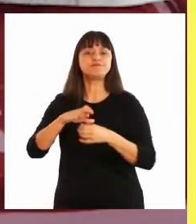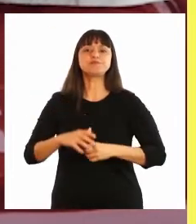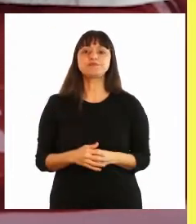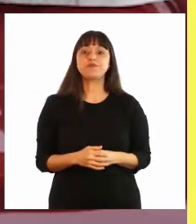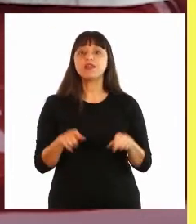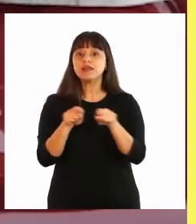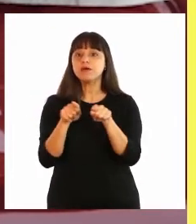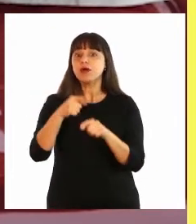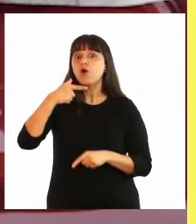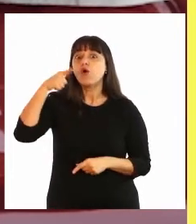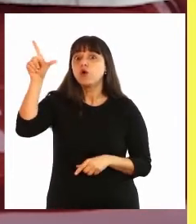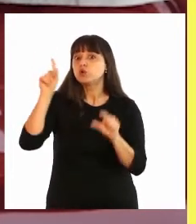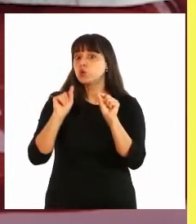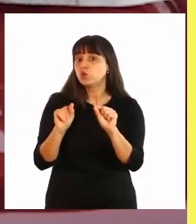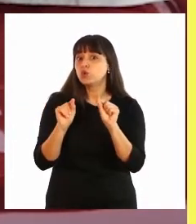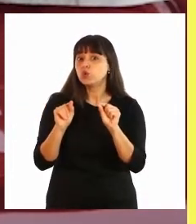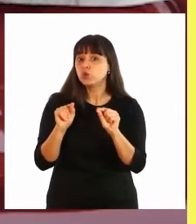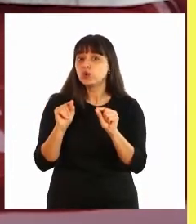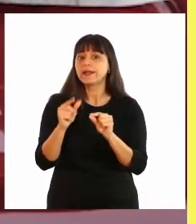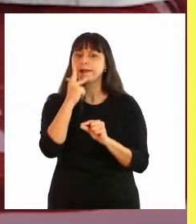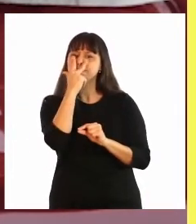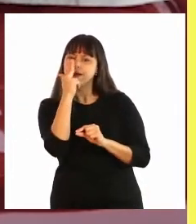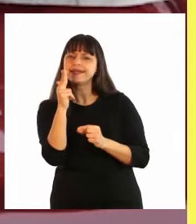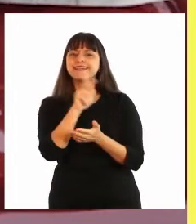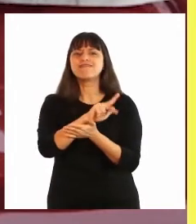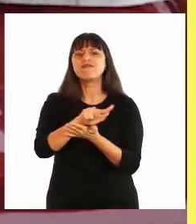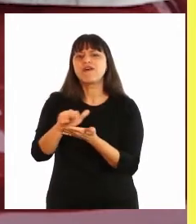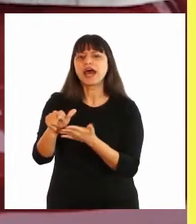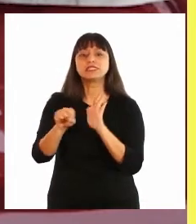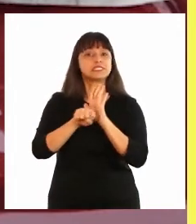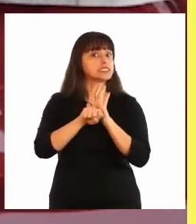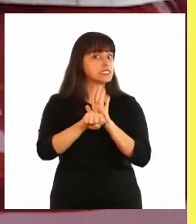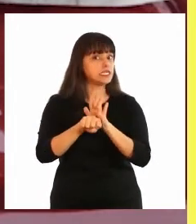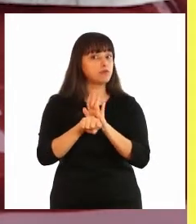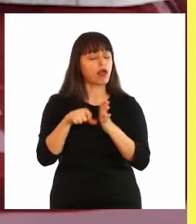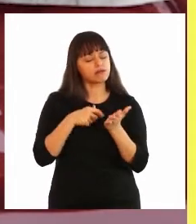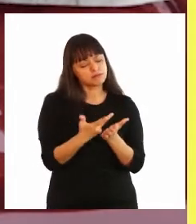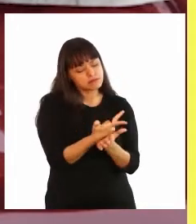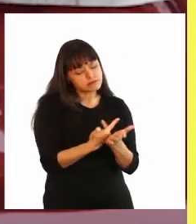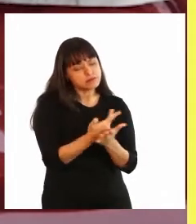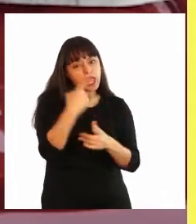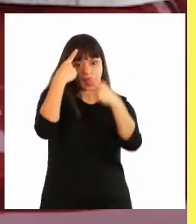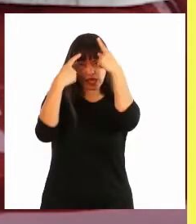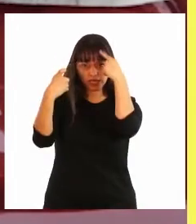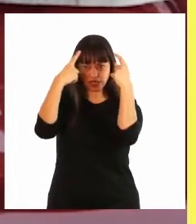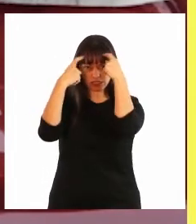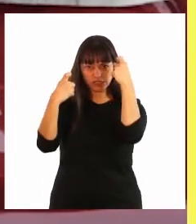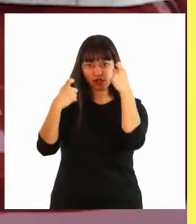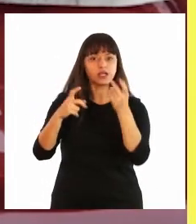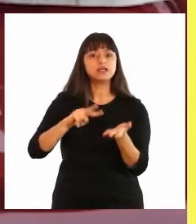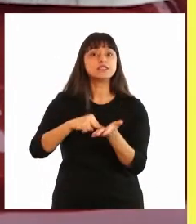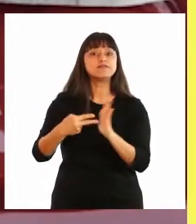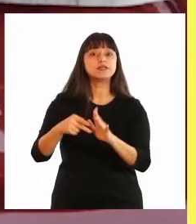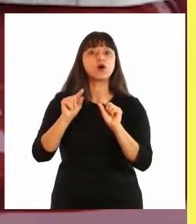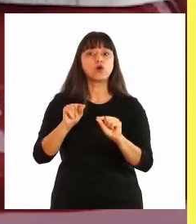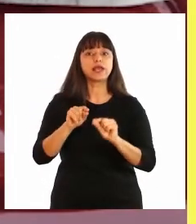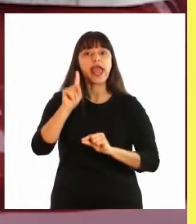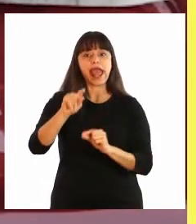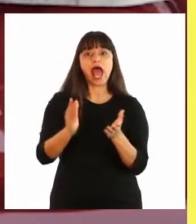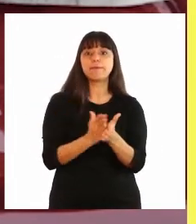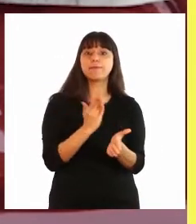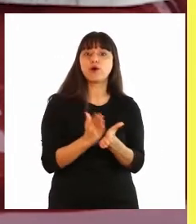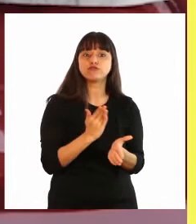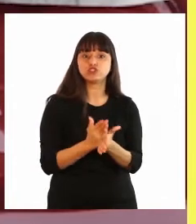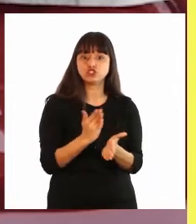uma outra motivação, né, para trazendo esses vários símbolos do processo, tem a ver com uma apostila indígena wapixana que se